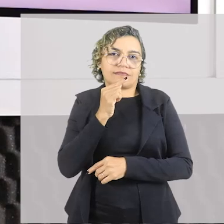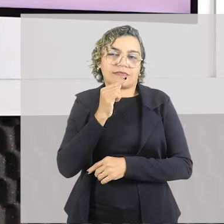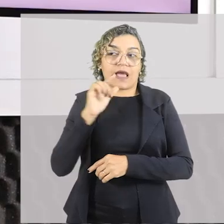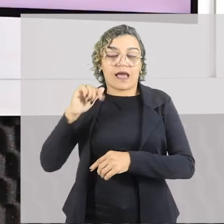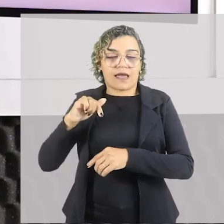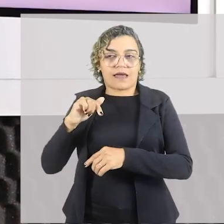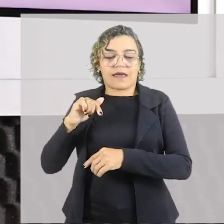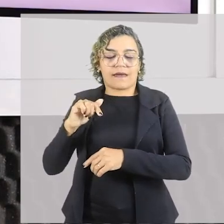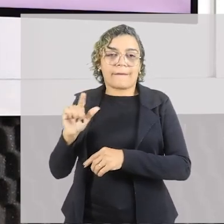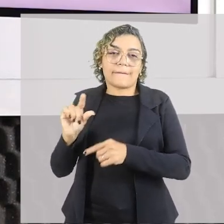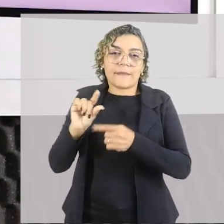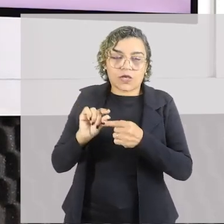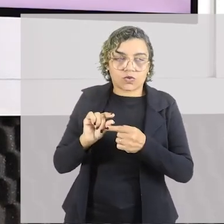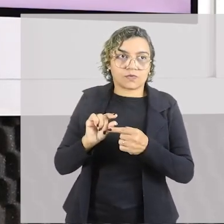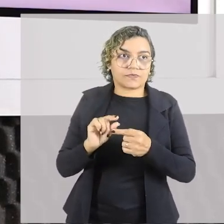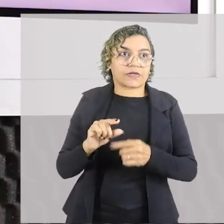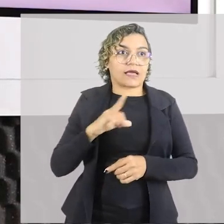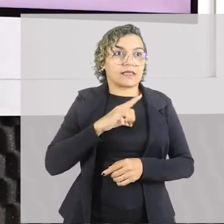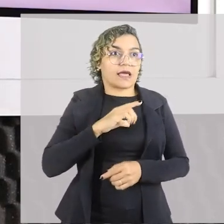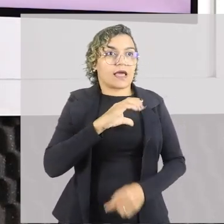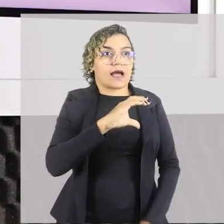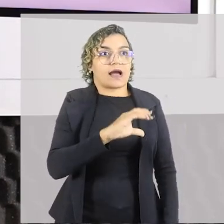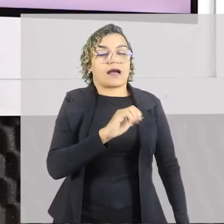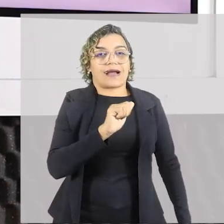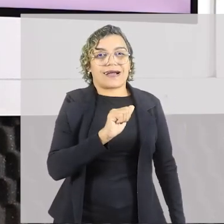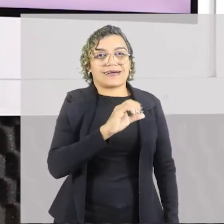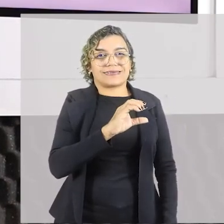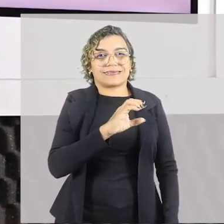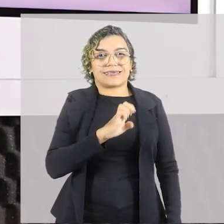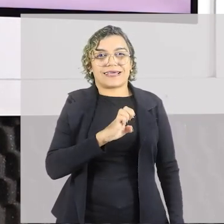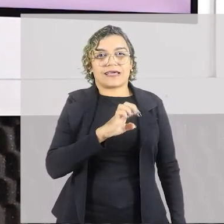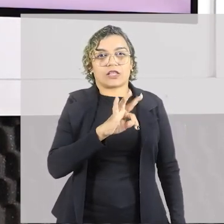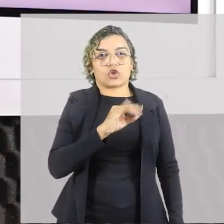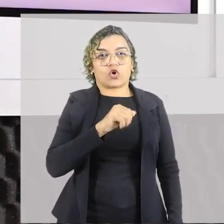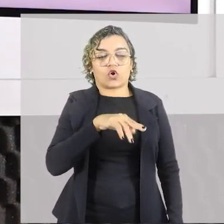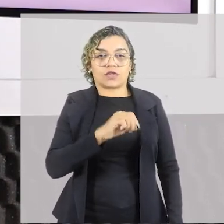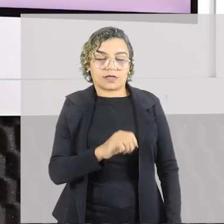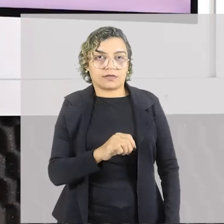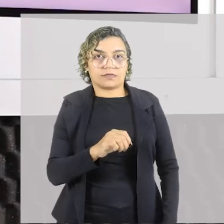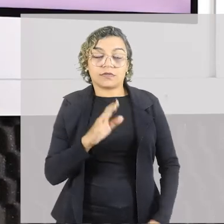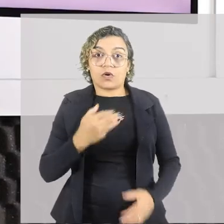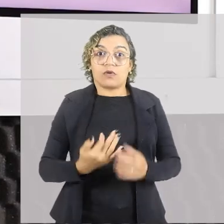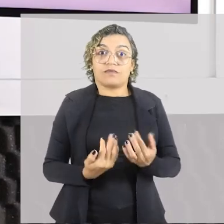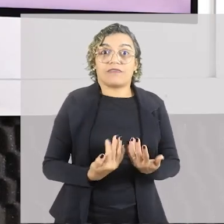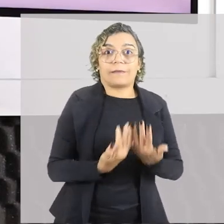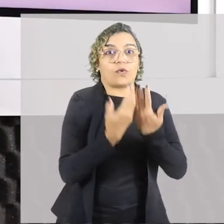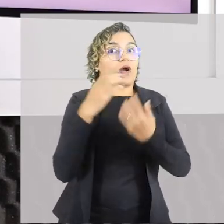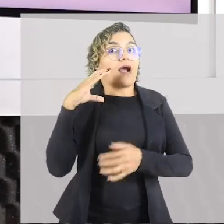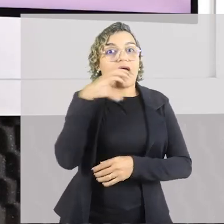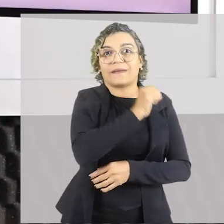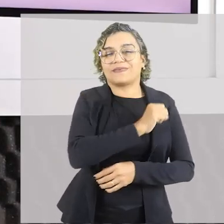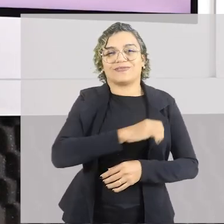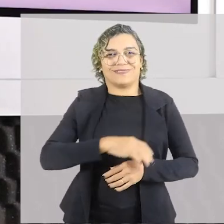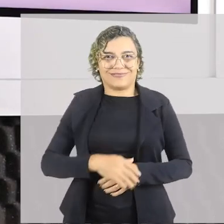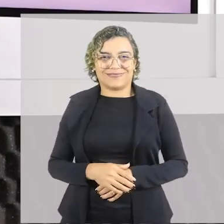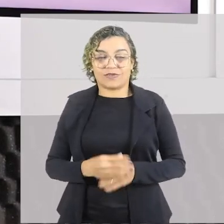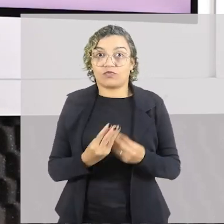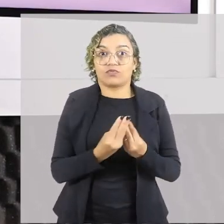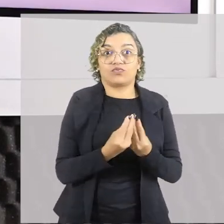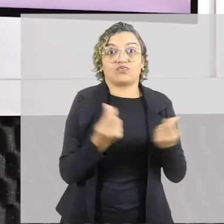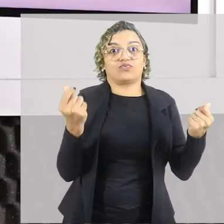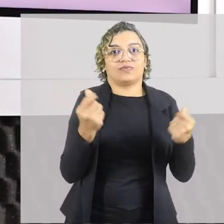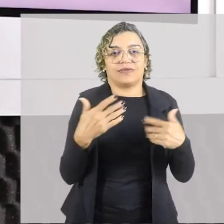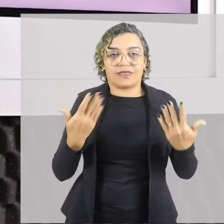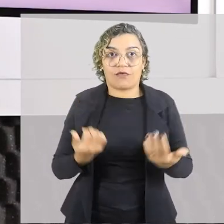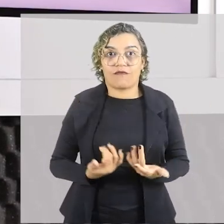vapor. E aqui eu tenho a acetona. Gente, a acetona libera muito vapor, a acetona é muito volátil, tá certo? Então, a acetona acaba